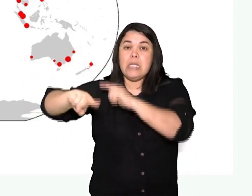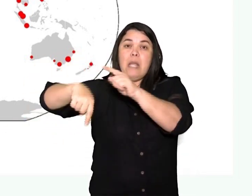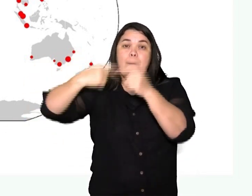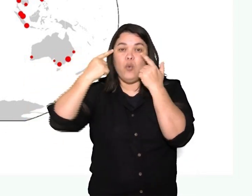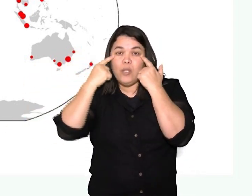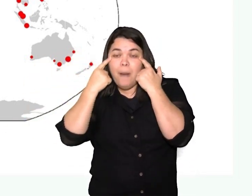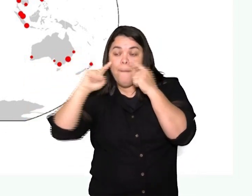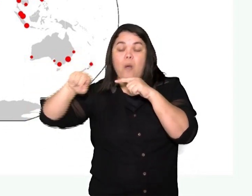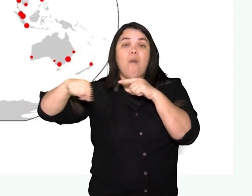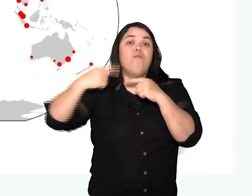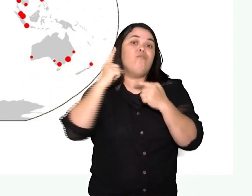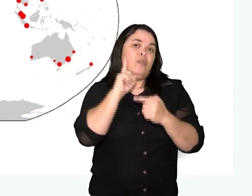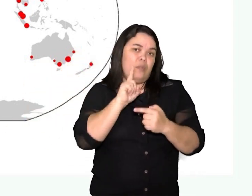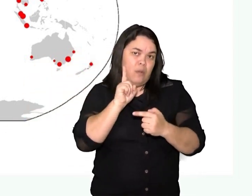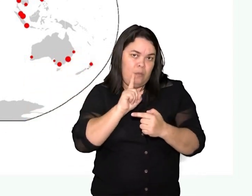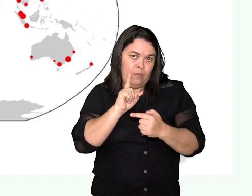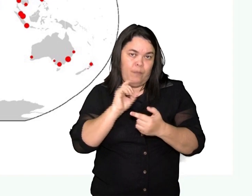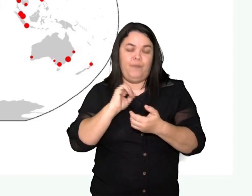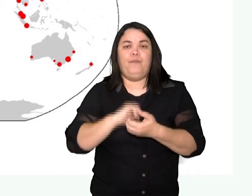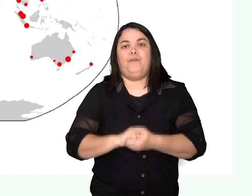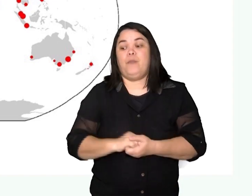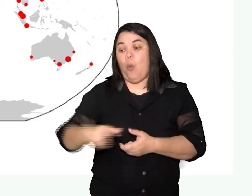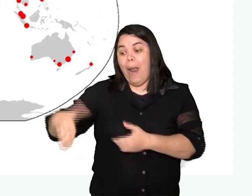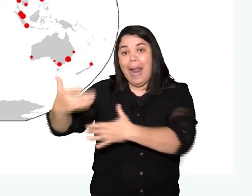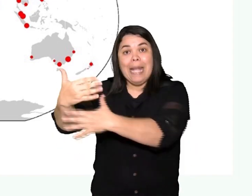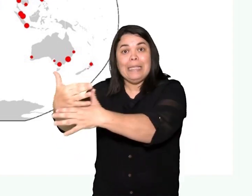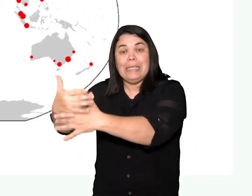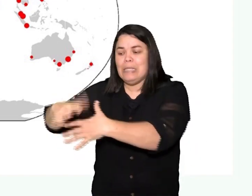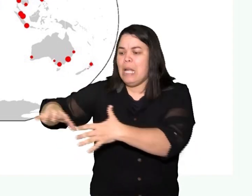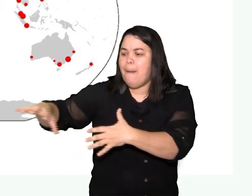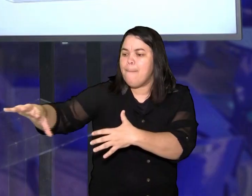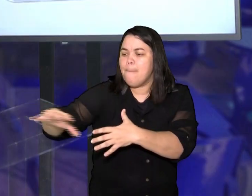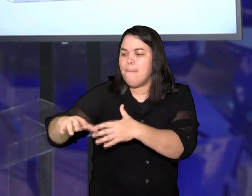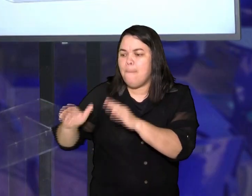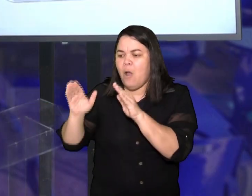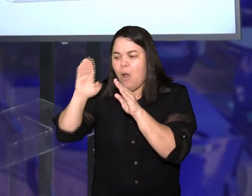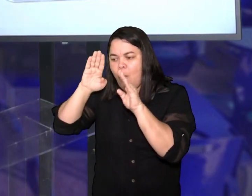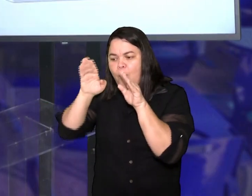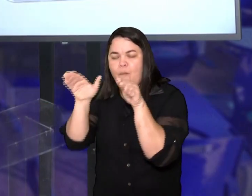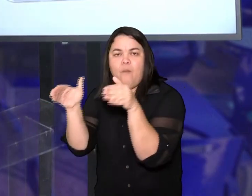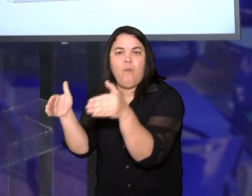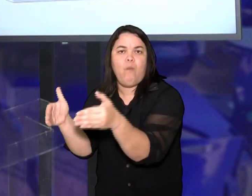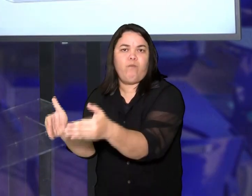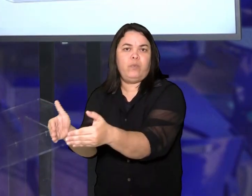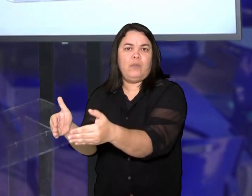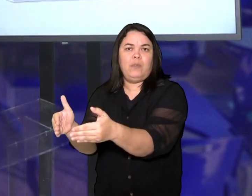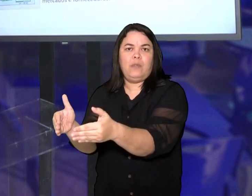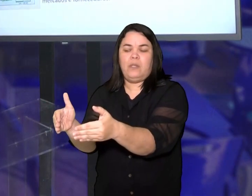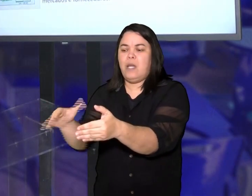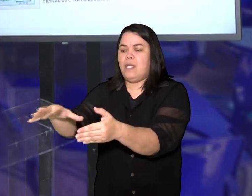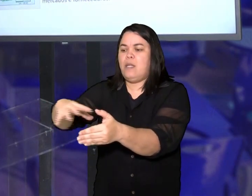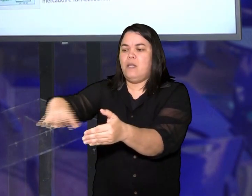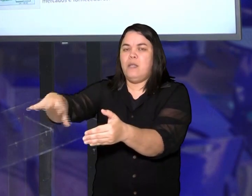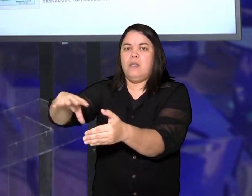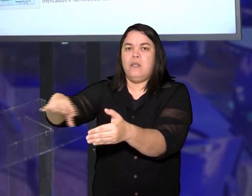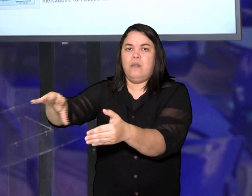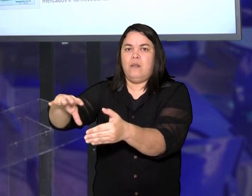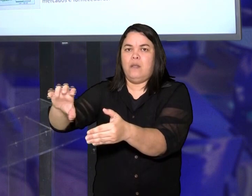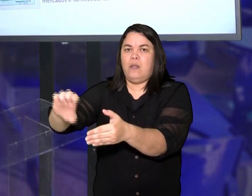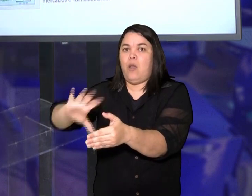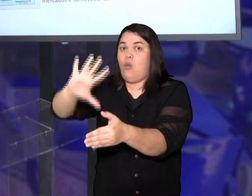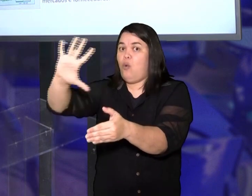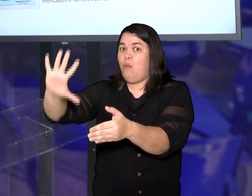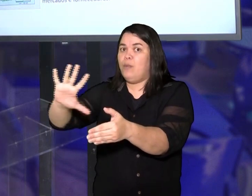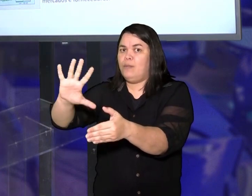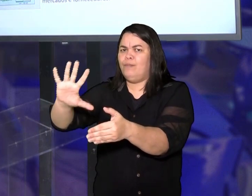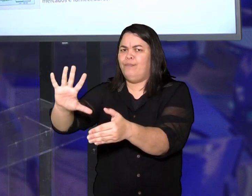Unidos, essas cidades globais vão se concentrar principalmente no continente europeu, né?